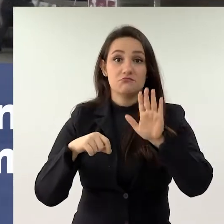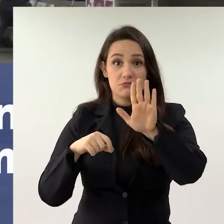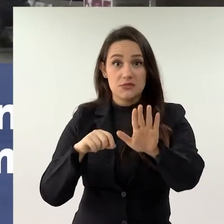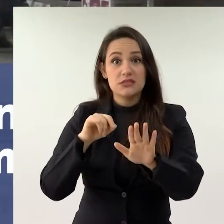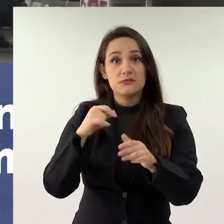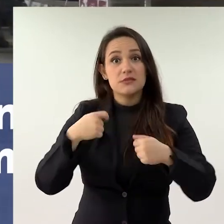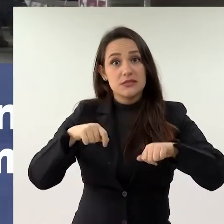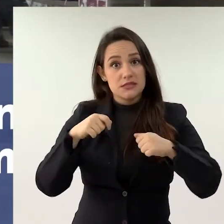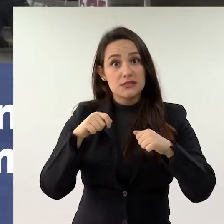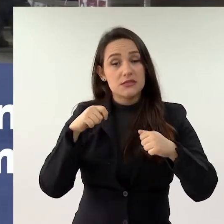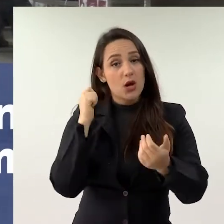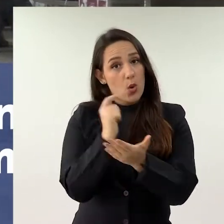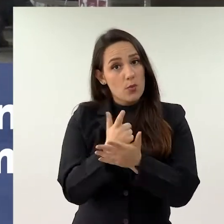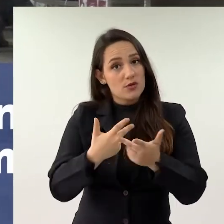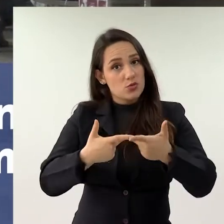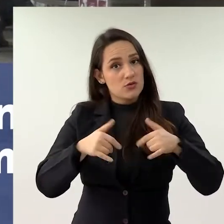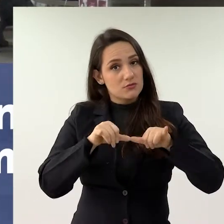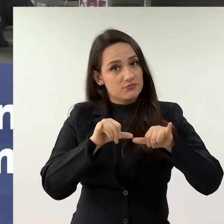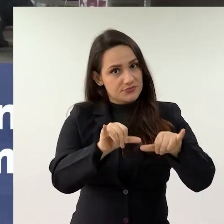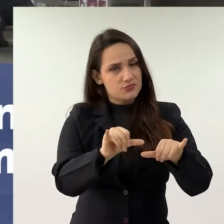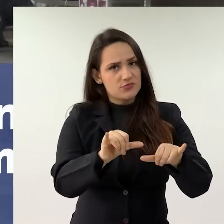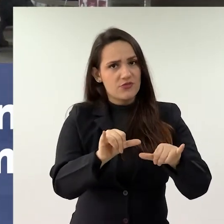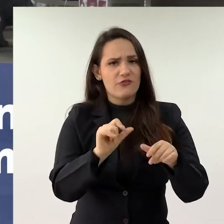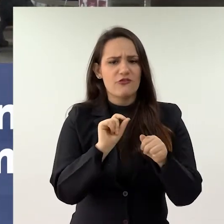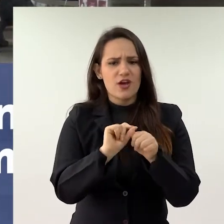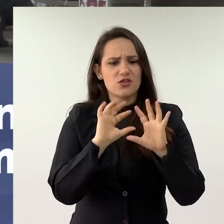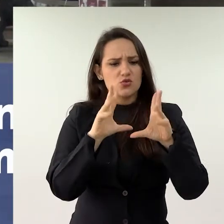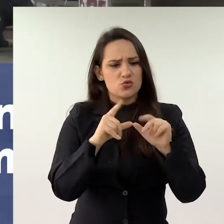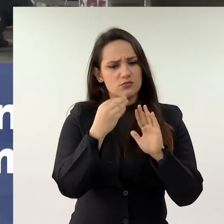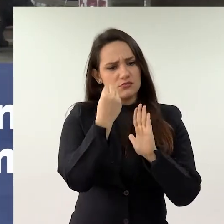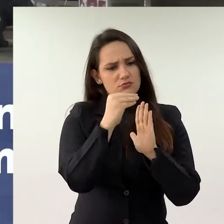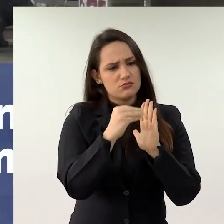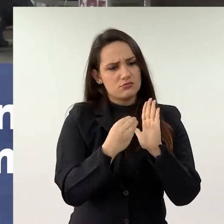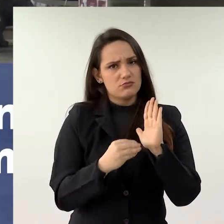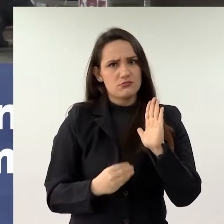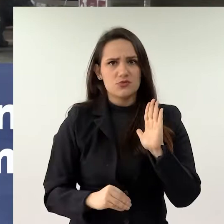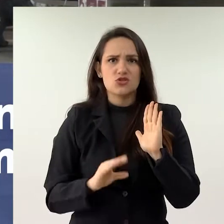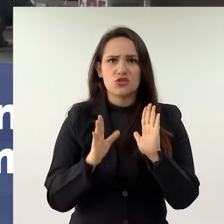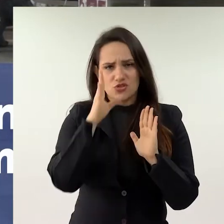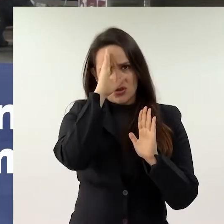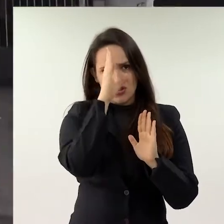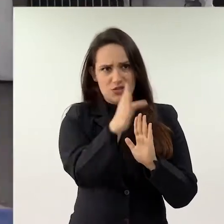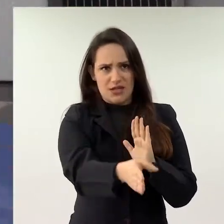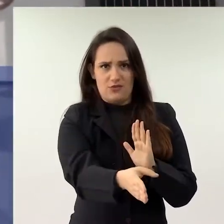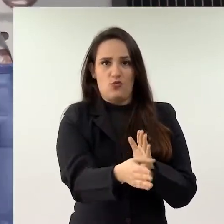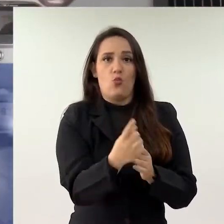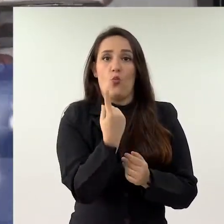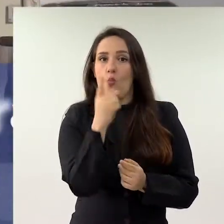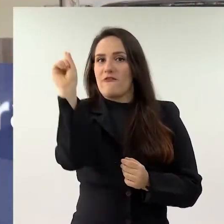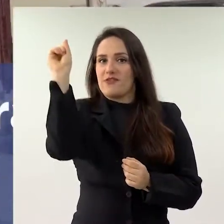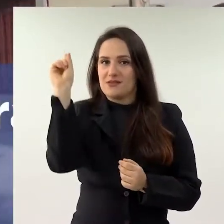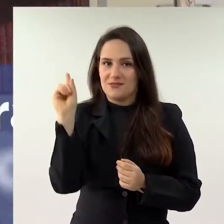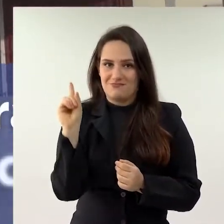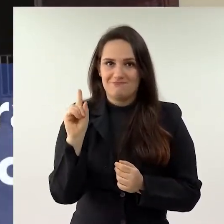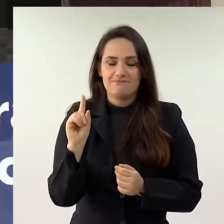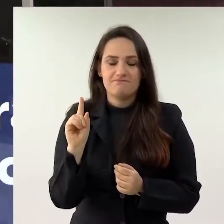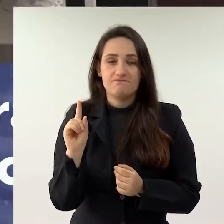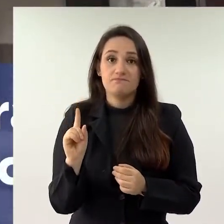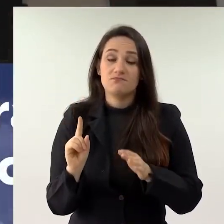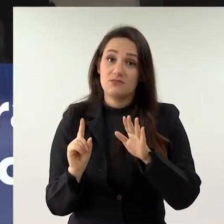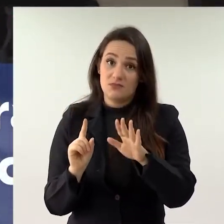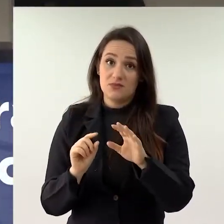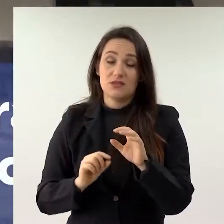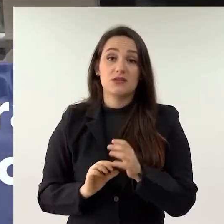vá sozinho. Leve uma lista de tudo que precisa comprar numa mesma saída. E, se possível, seja